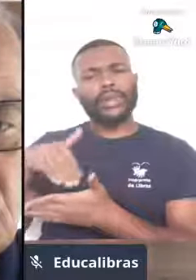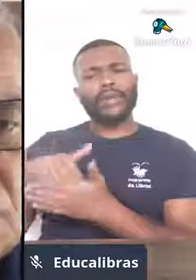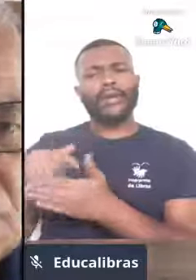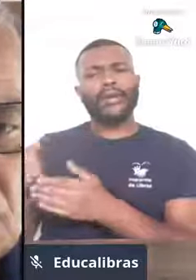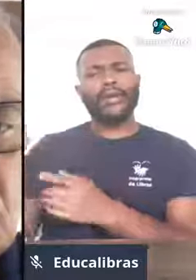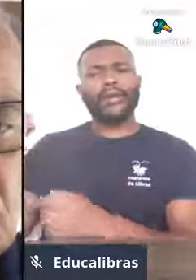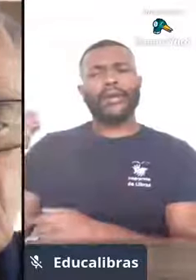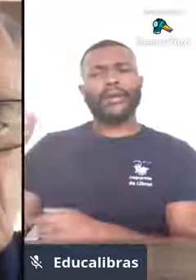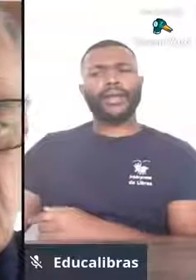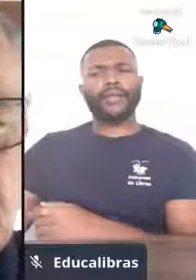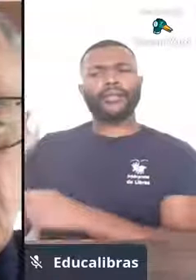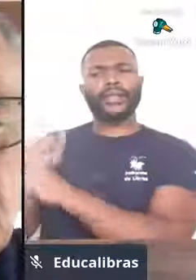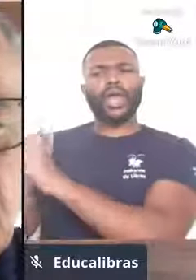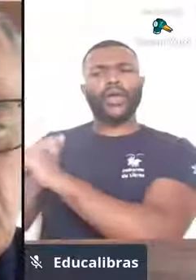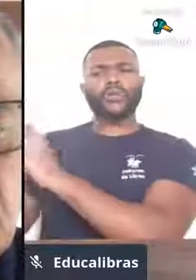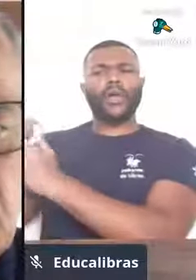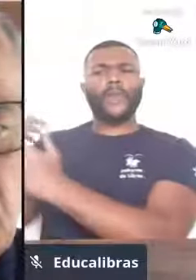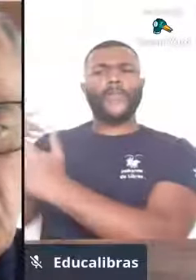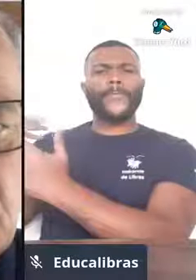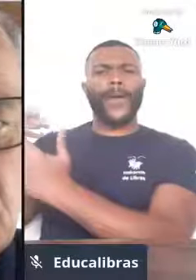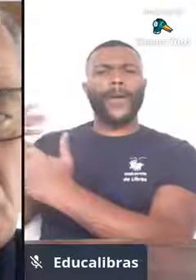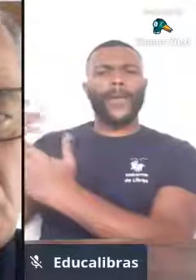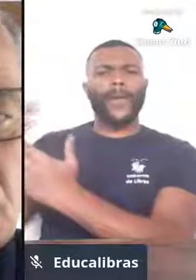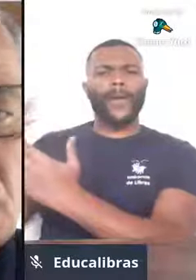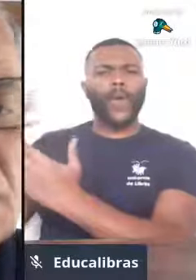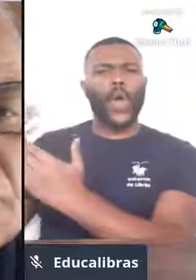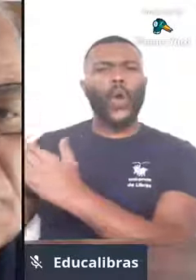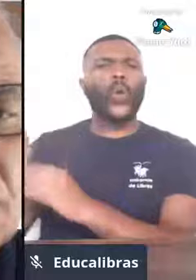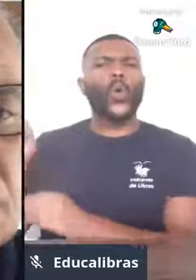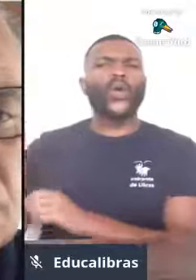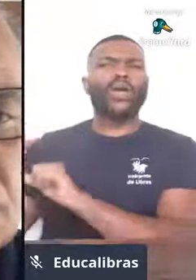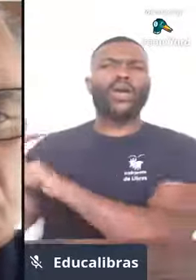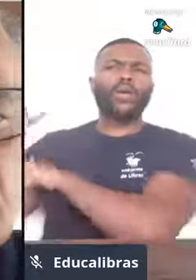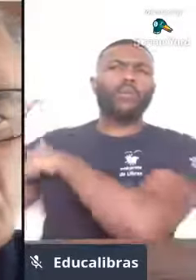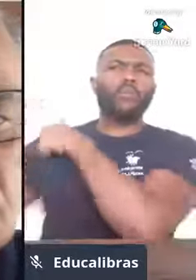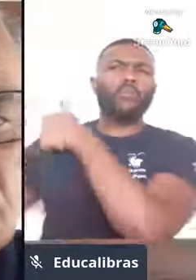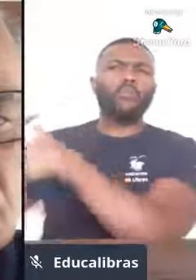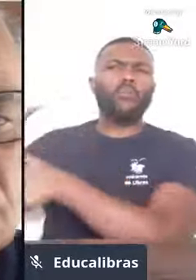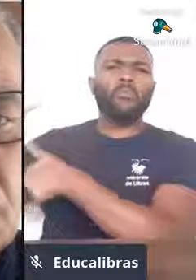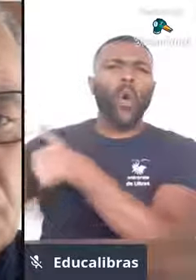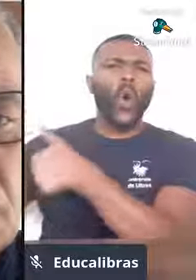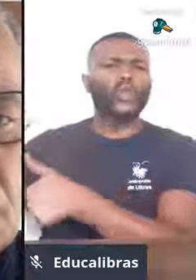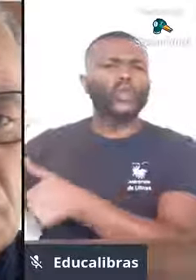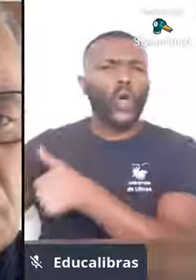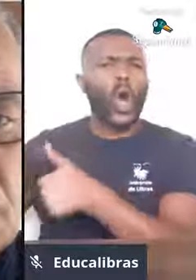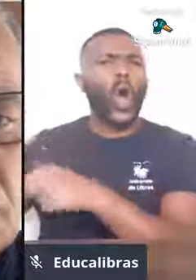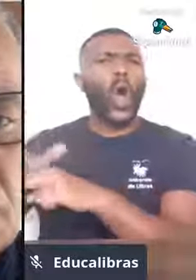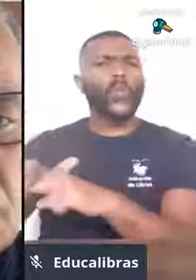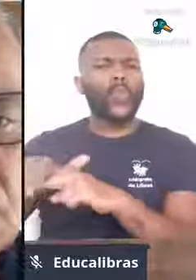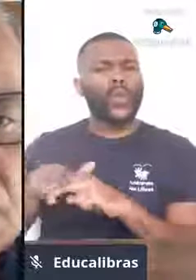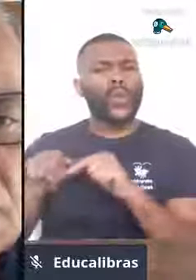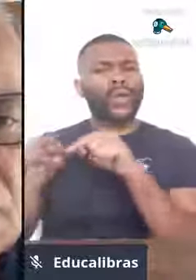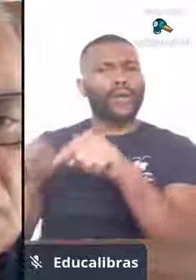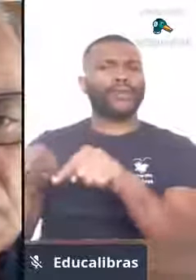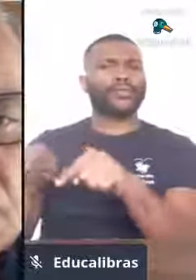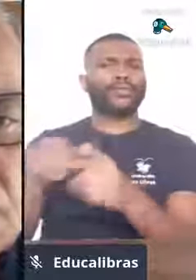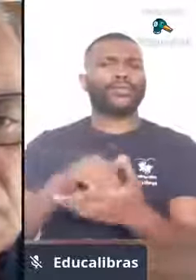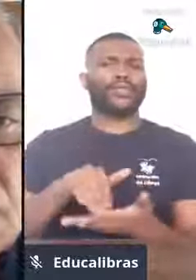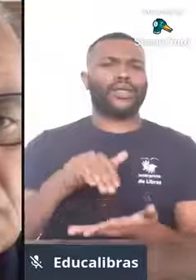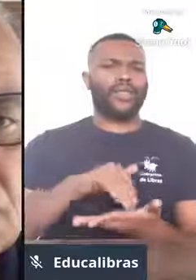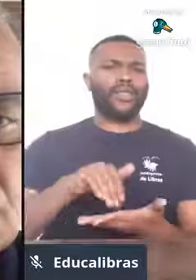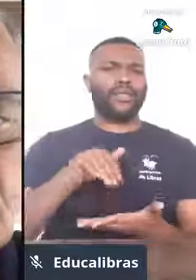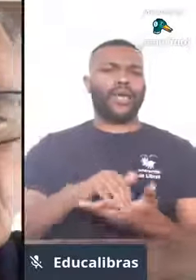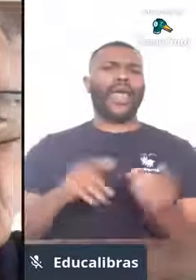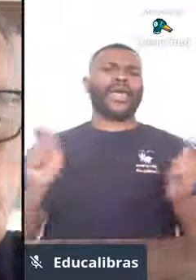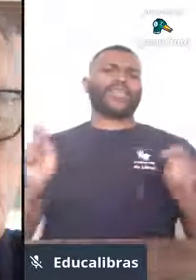nesse período que que nós podemos creditar à secretaria? Se bem que dá para acreditar muita coisa